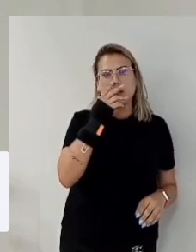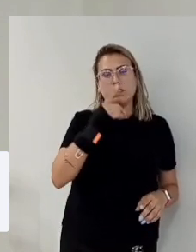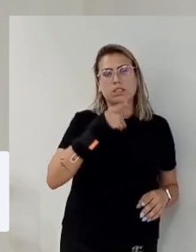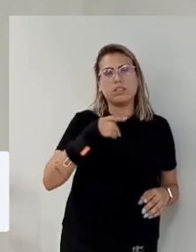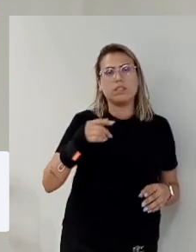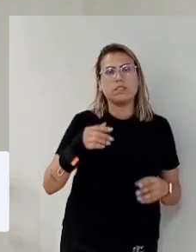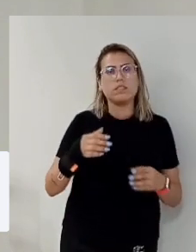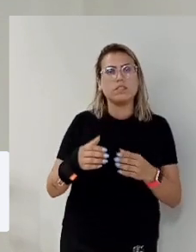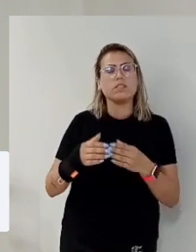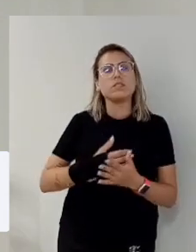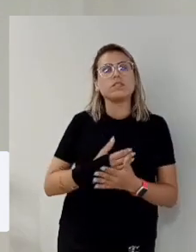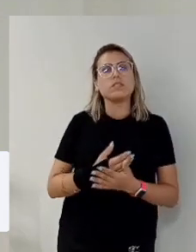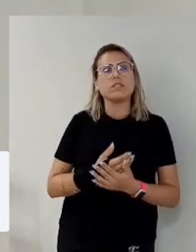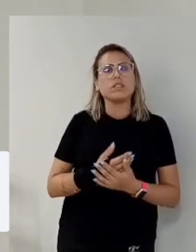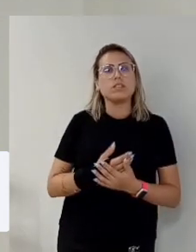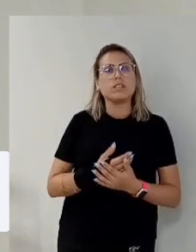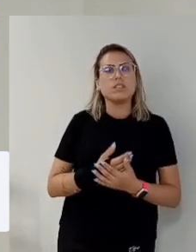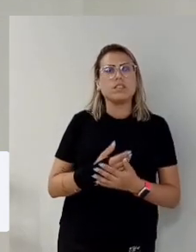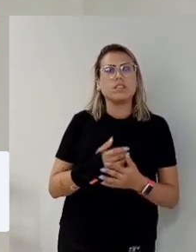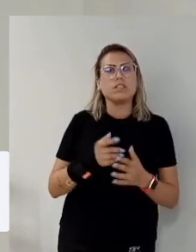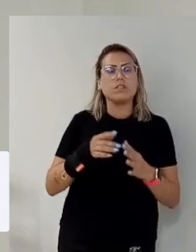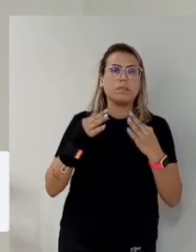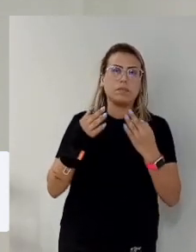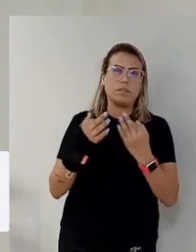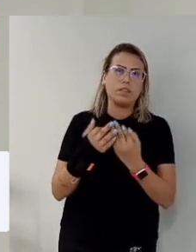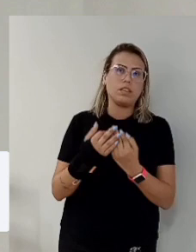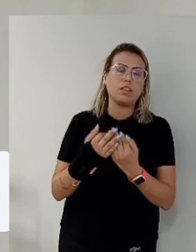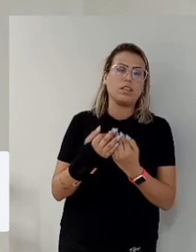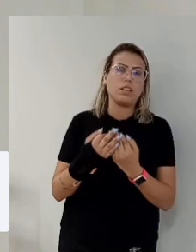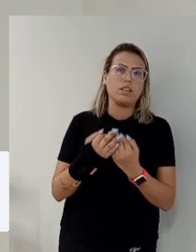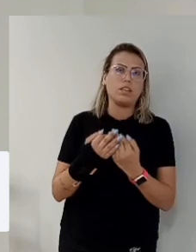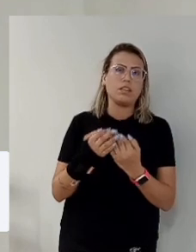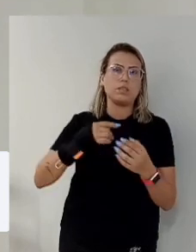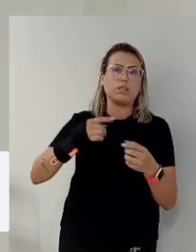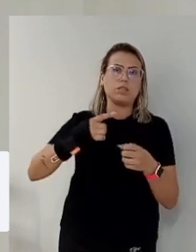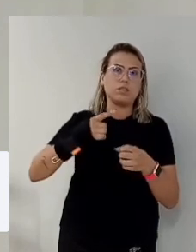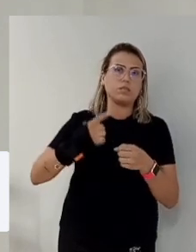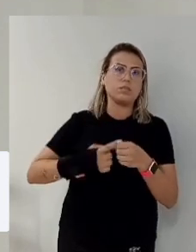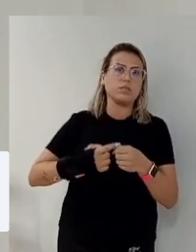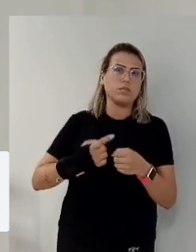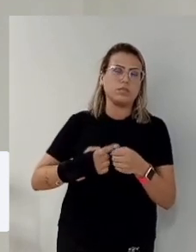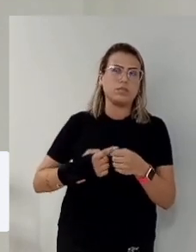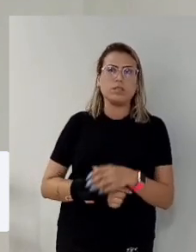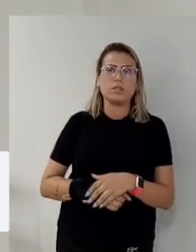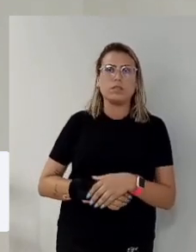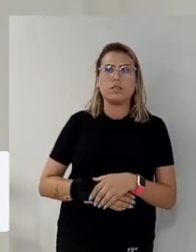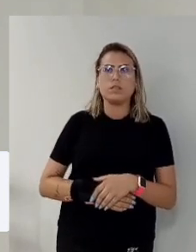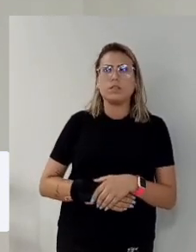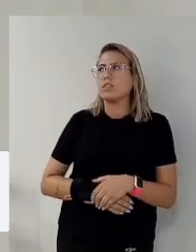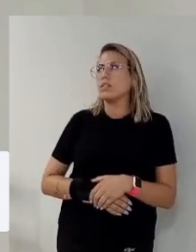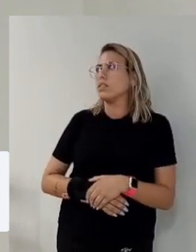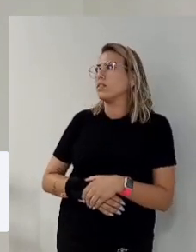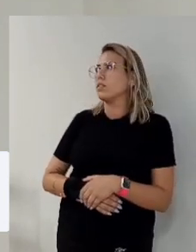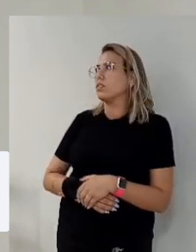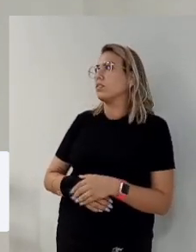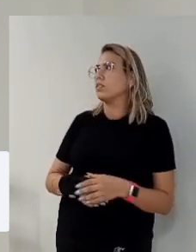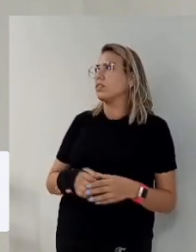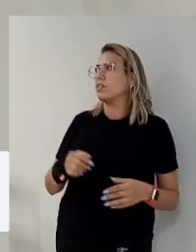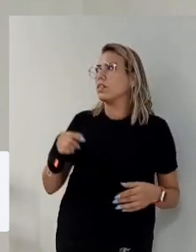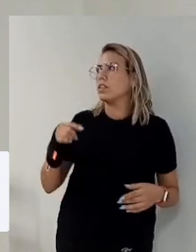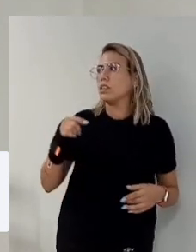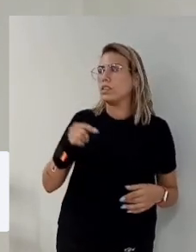agricultura nossos agricultores familiares dentro do nosso município esse domingo